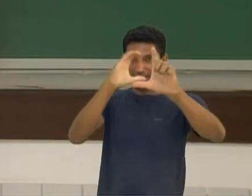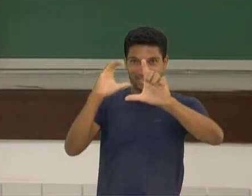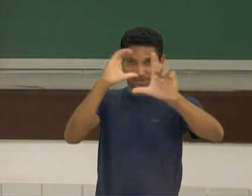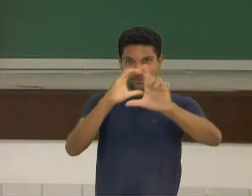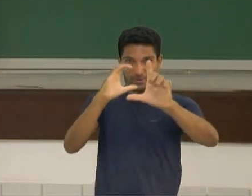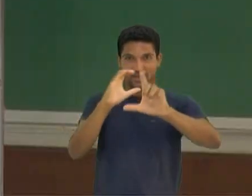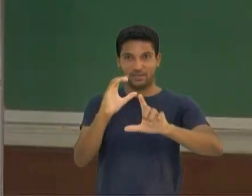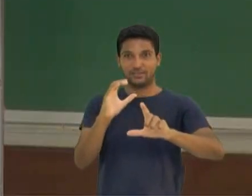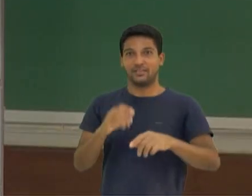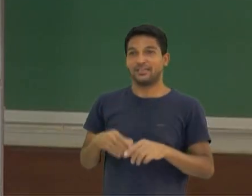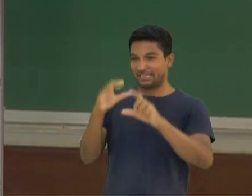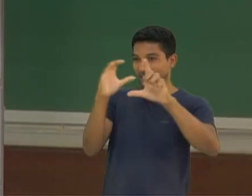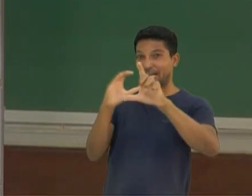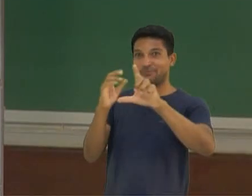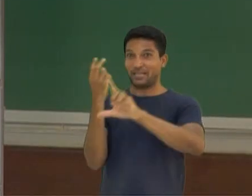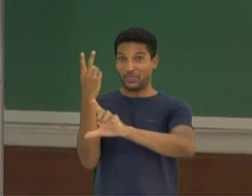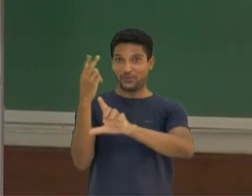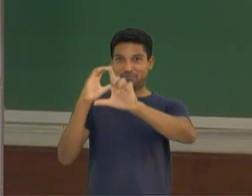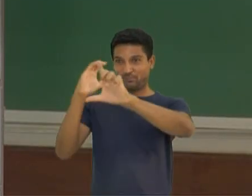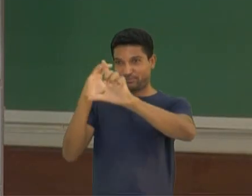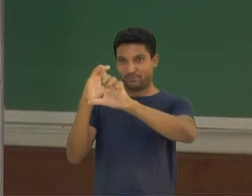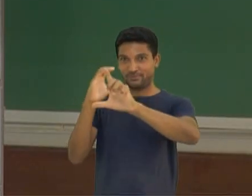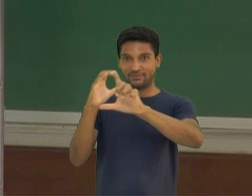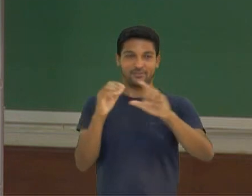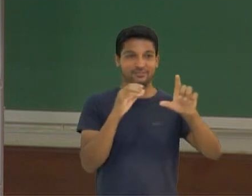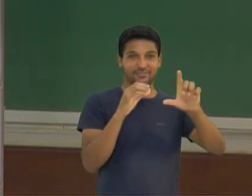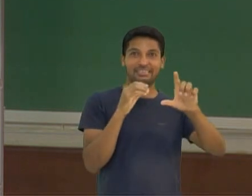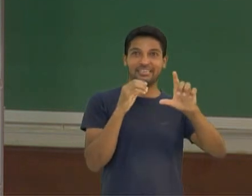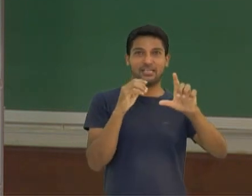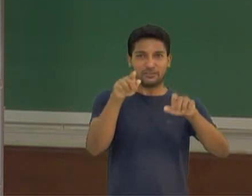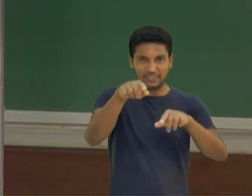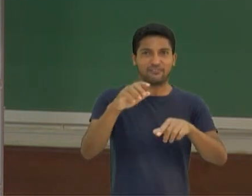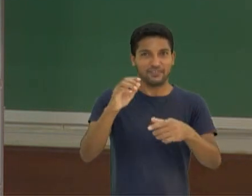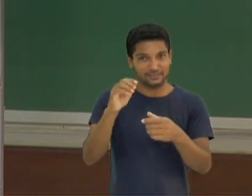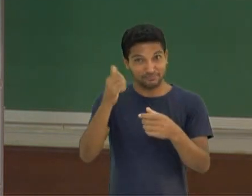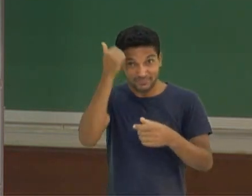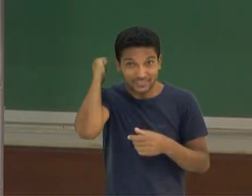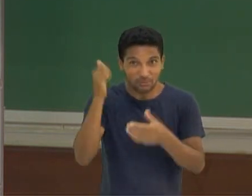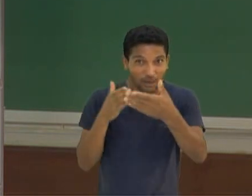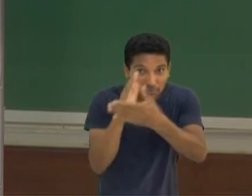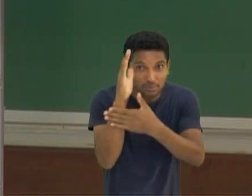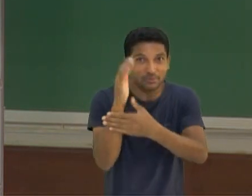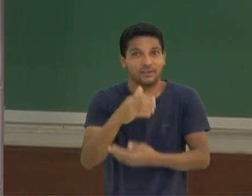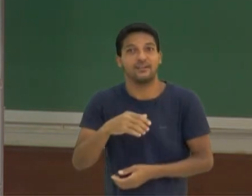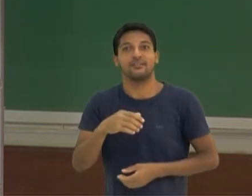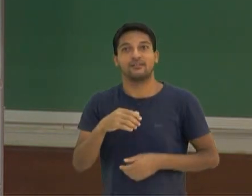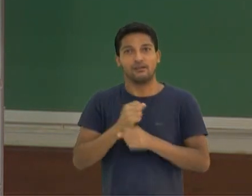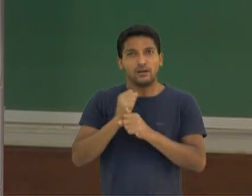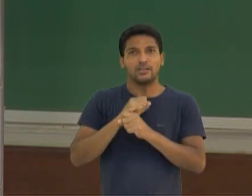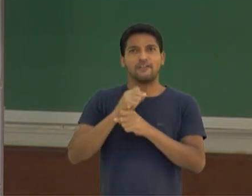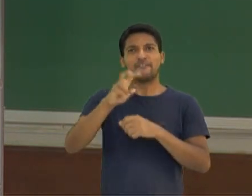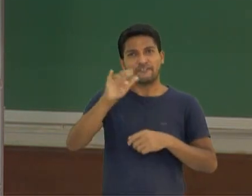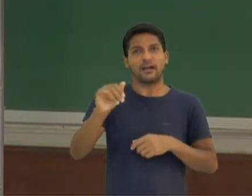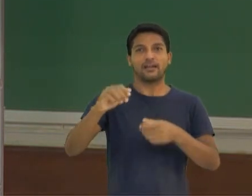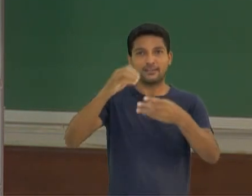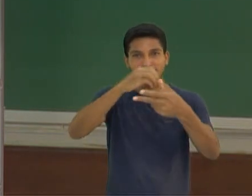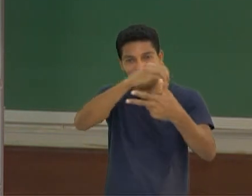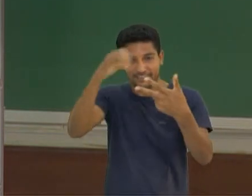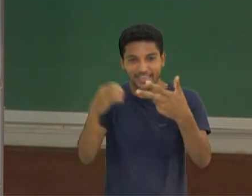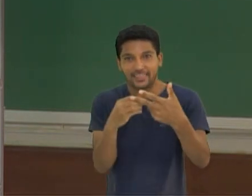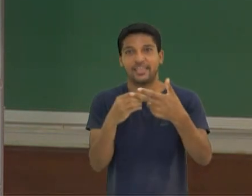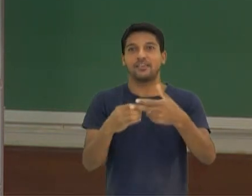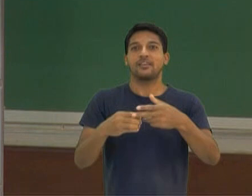aluno da terceira série, câmera 2, você vai prestar vestibular esse ano, você vai prestar Enem e